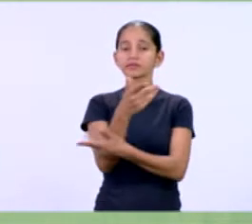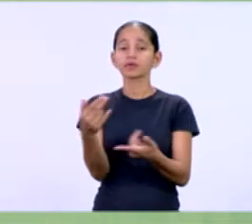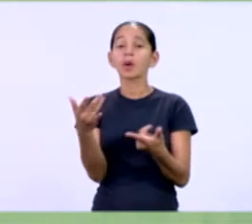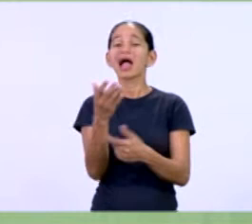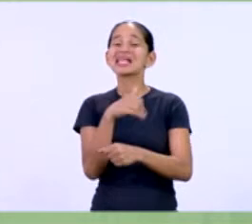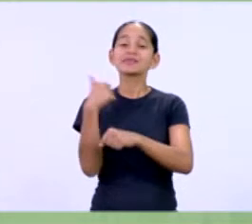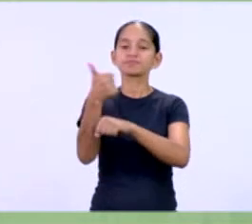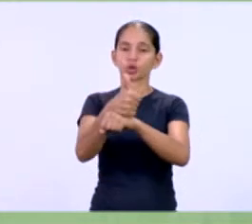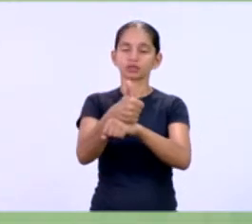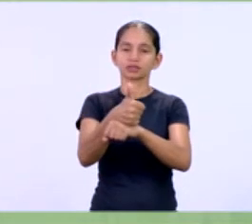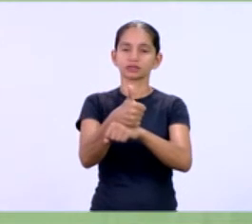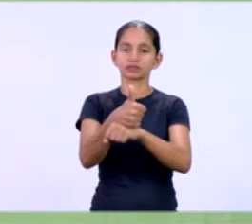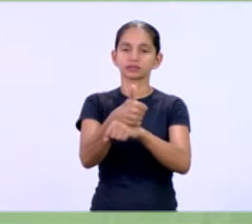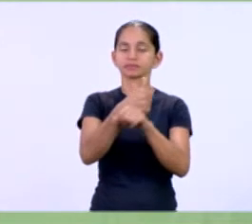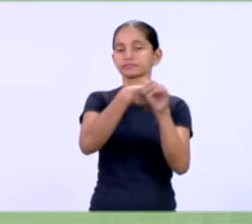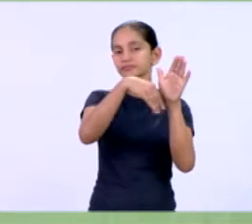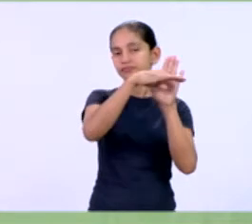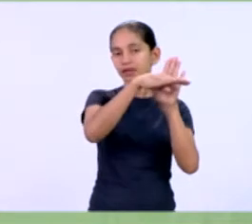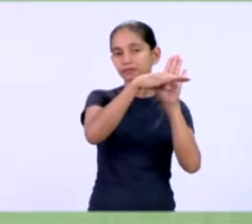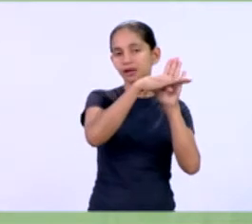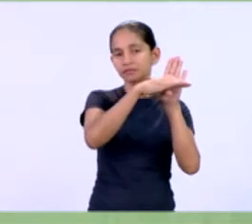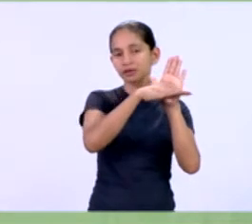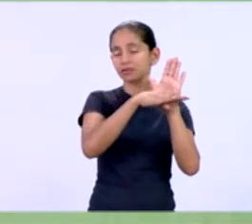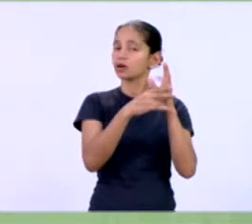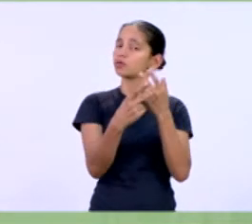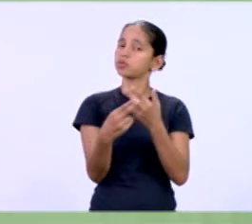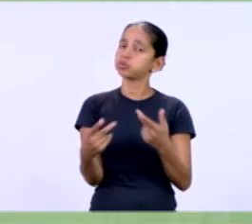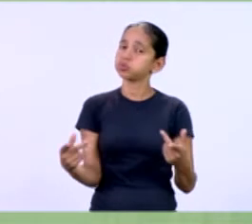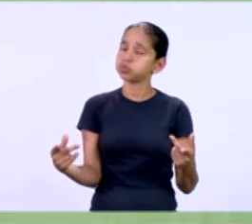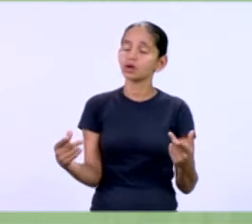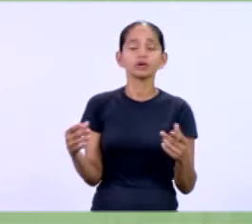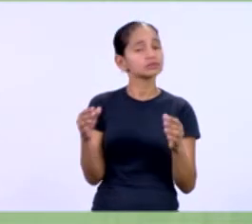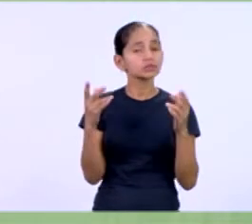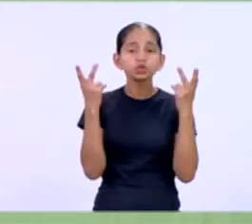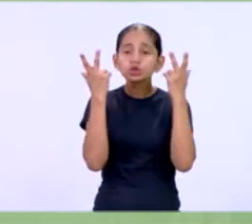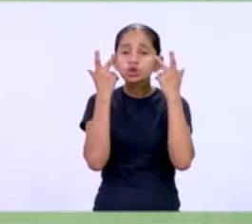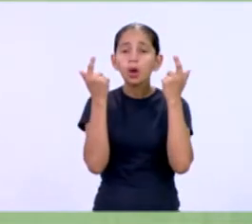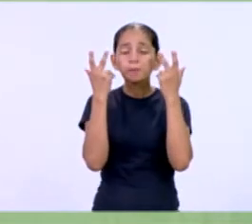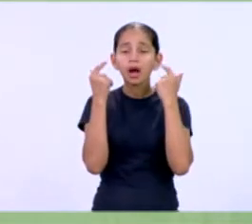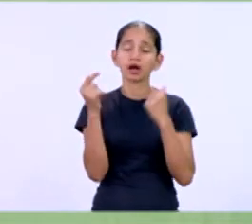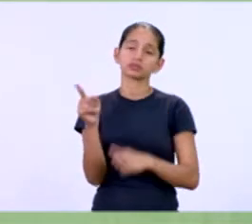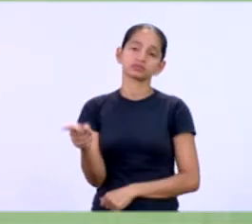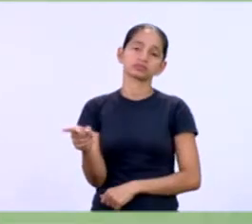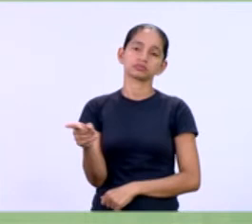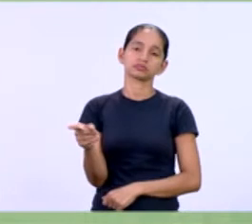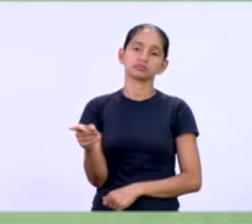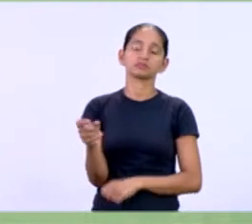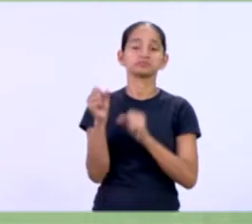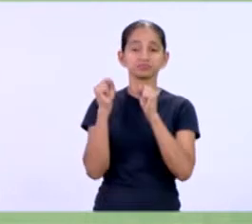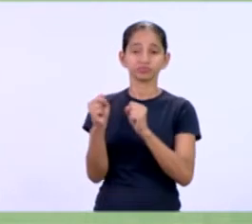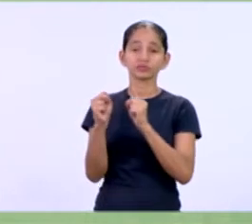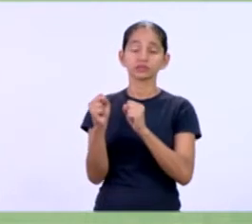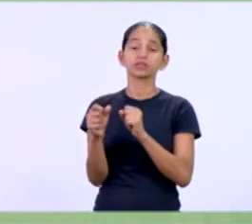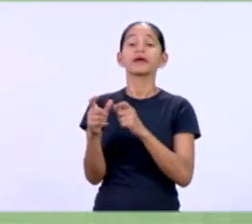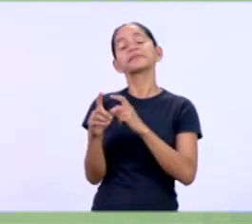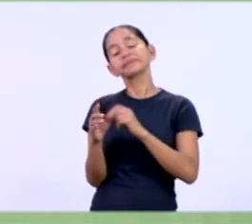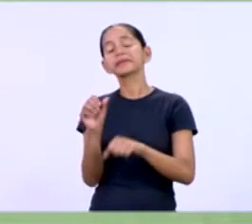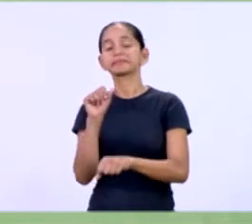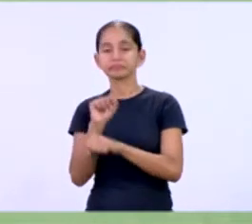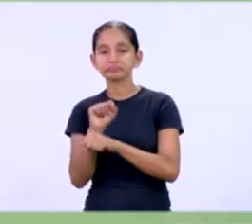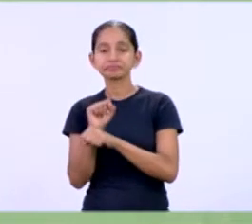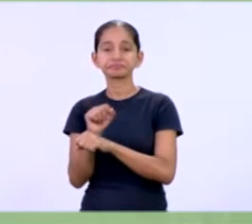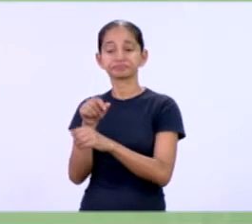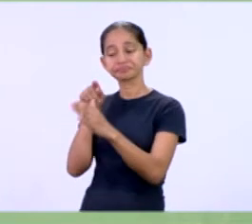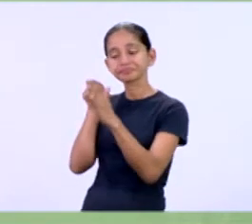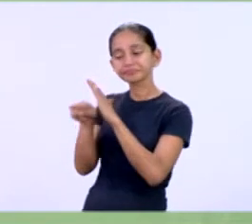pagamento, o montante dos valores a pagar e, como o anterior, fornece informações importantes